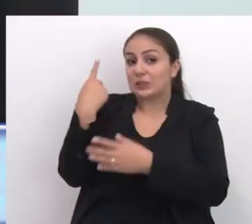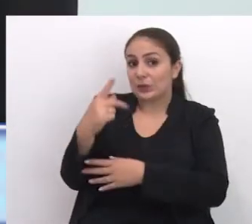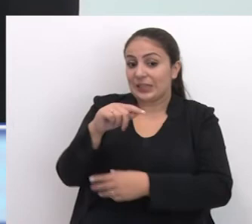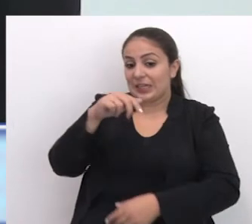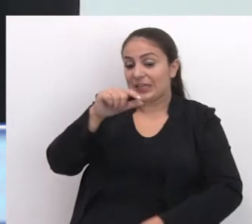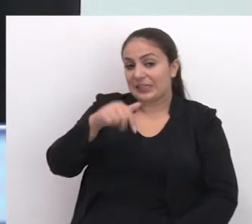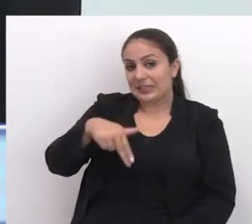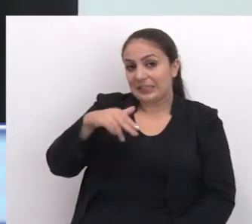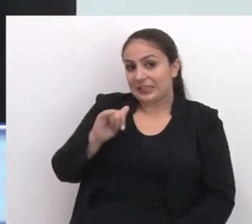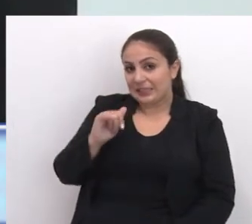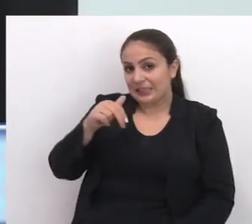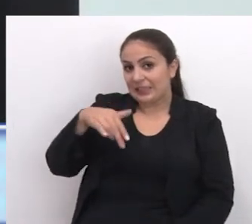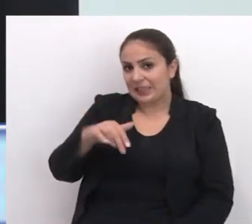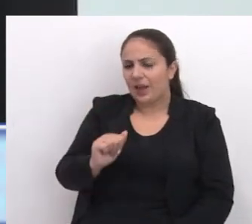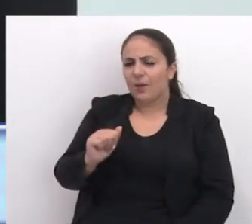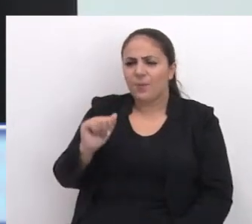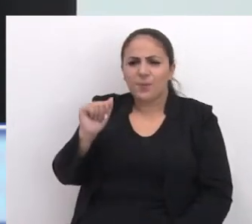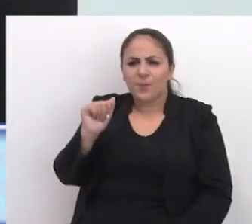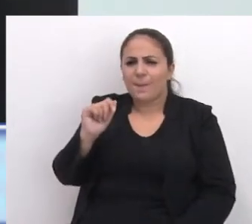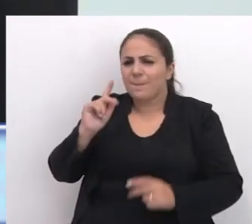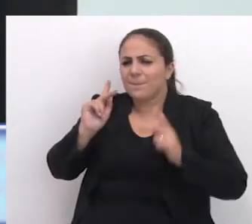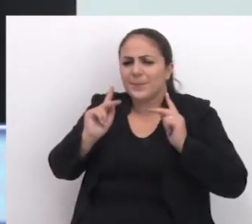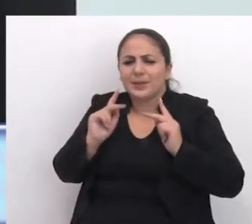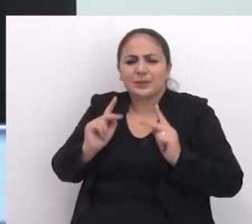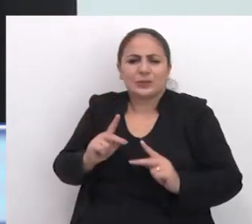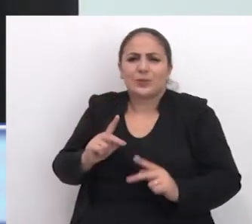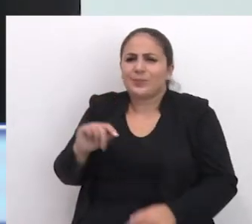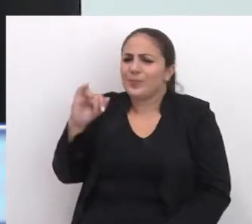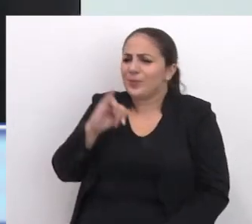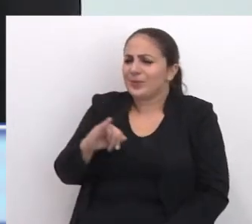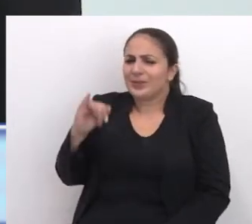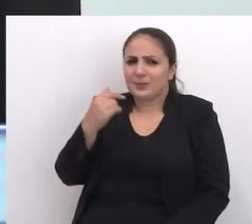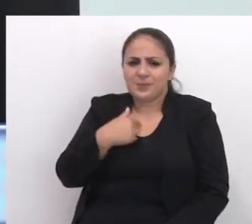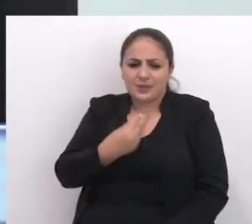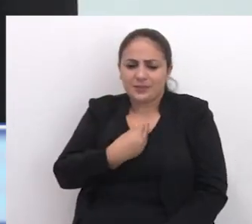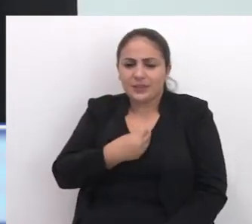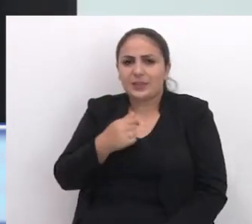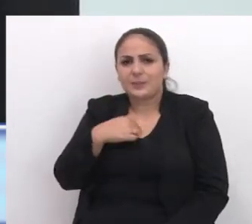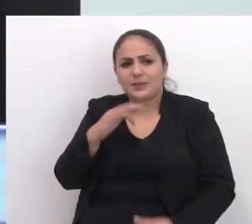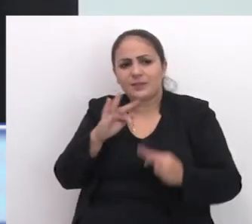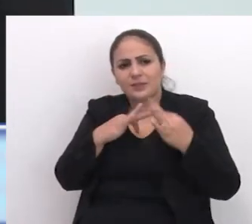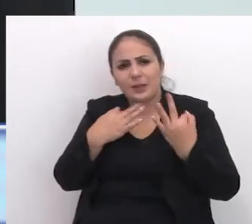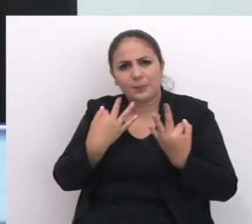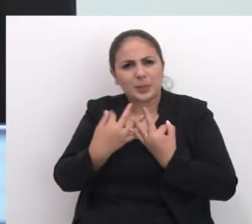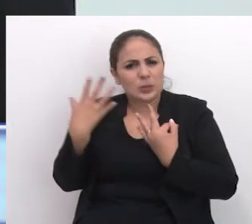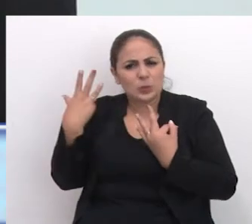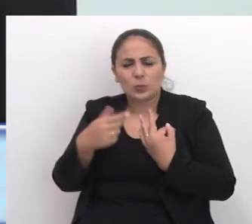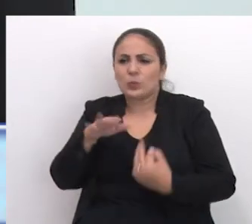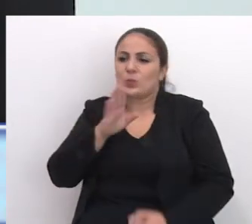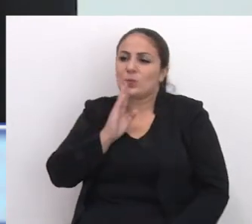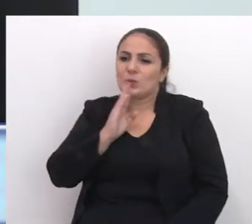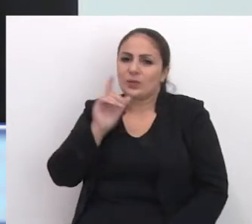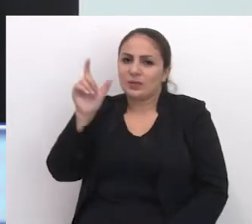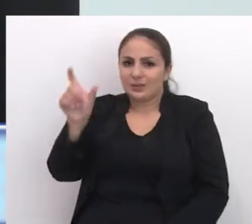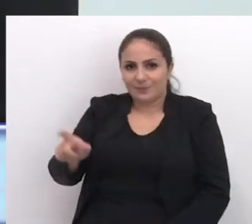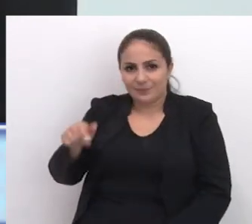né, que foi uma pessoa fantástica, né, na minha vida, na vida da minha família, sim, e de todos, sim, que a